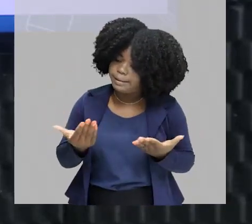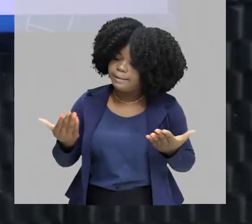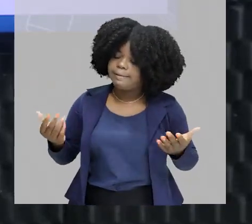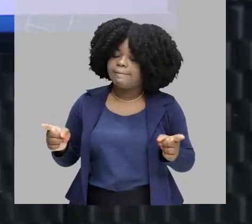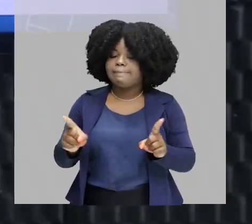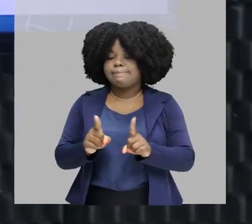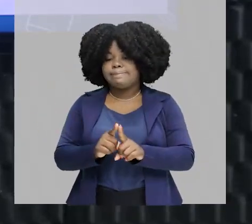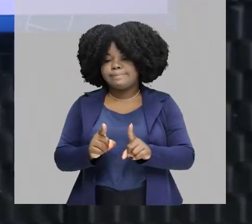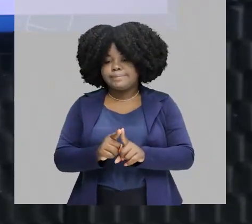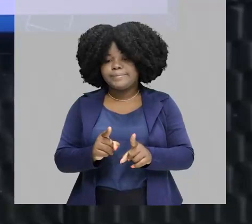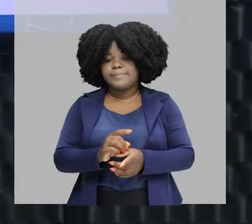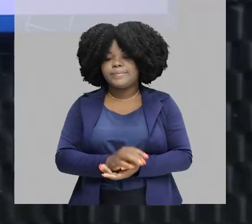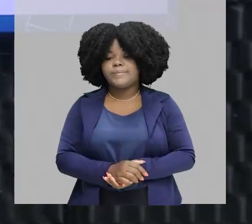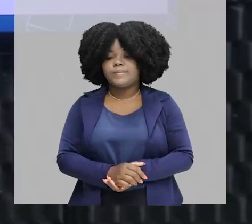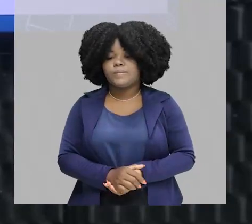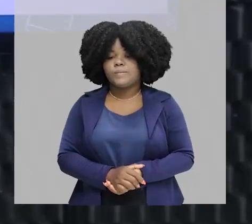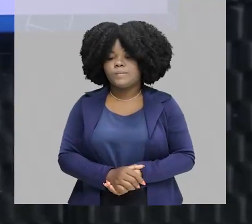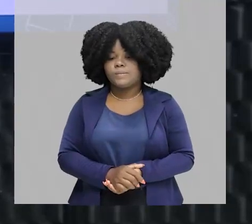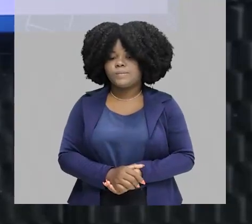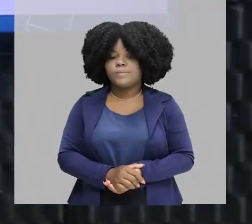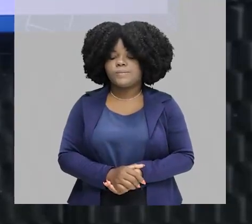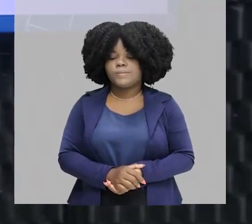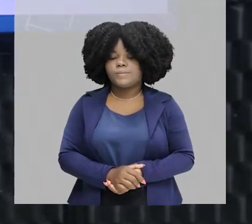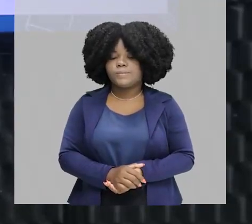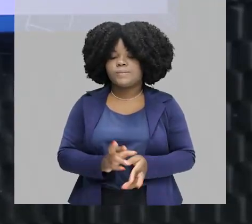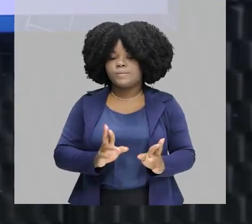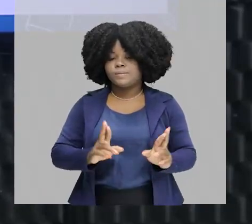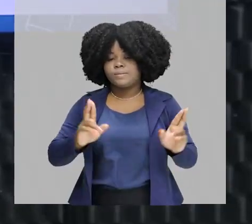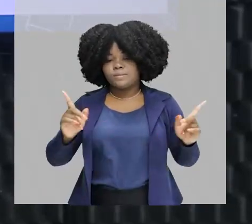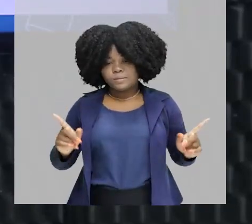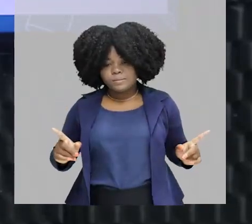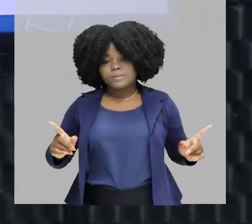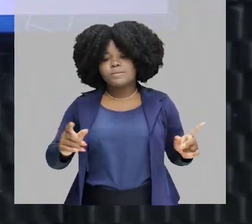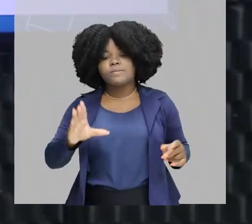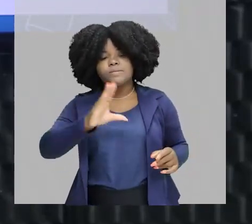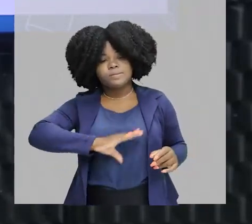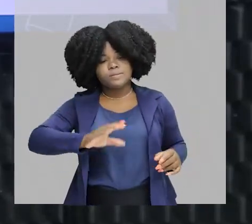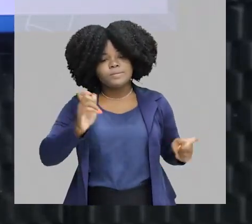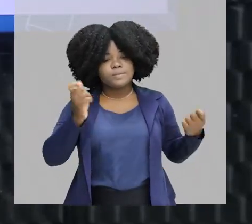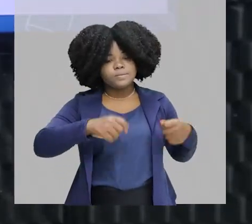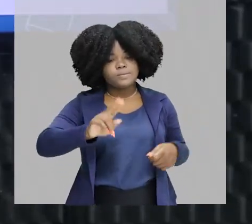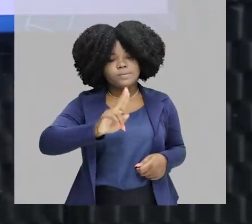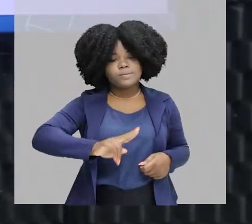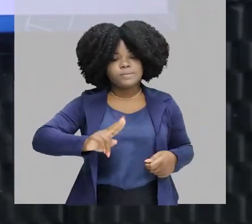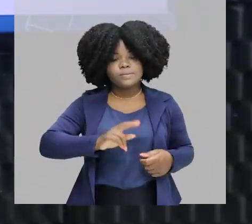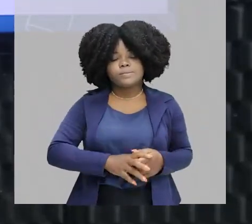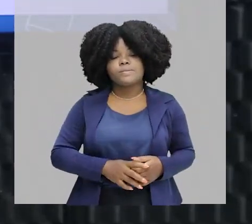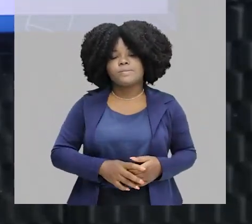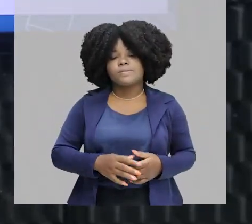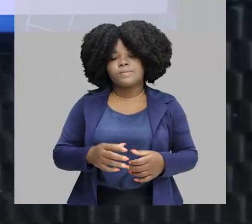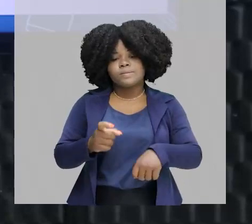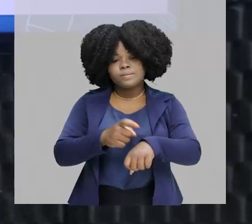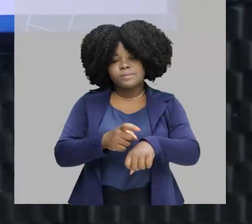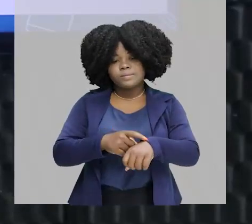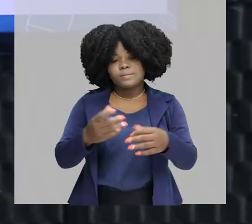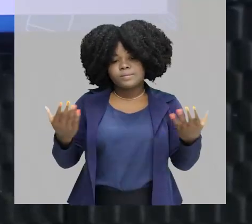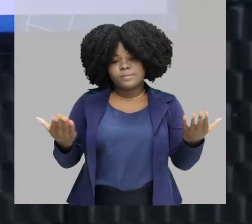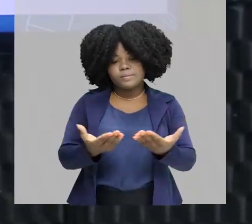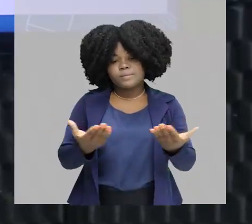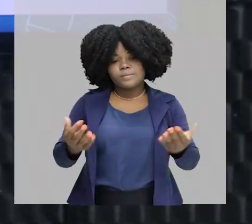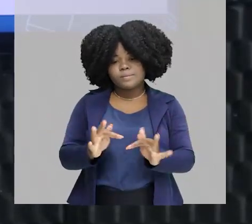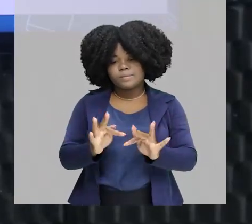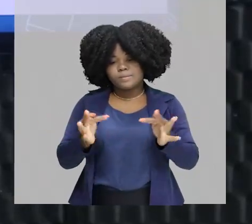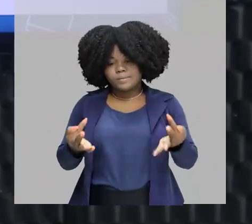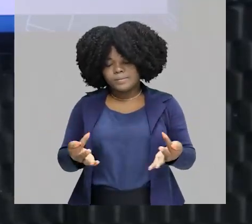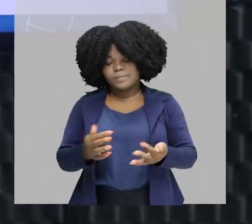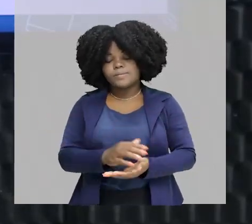momento atual, possibilidade de futuro. Diferente do português, que você pode usar o próprio presente simples para representar essa ação,